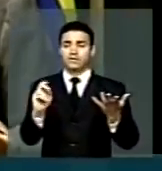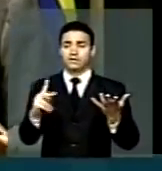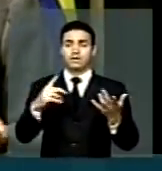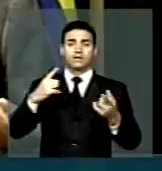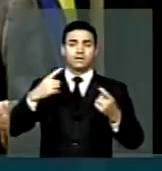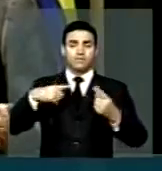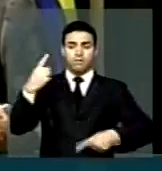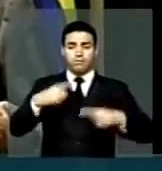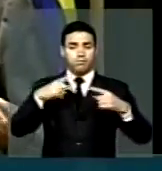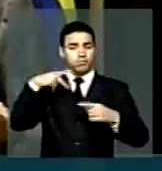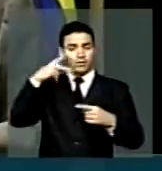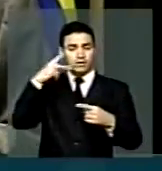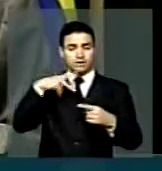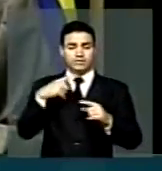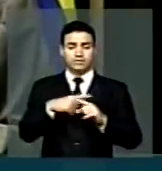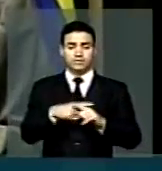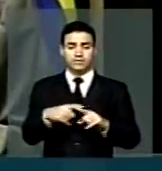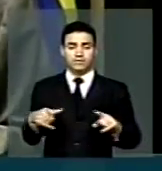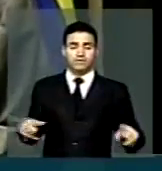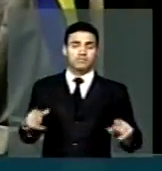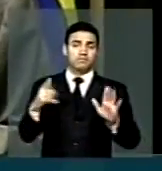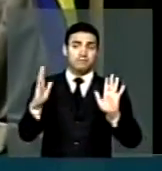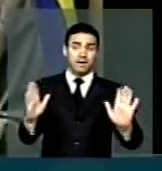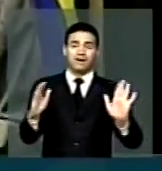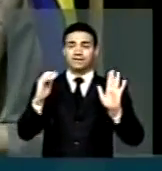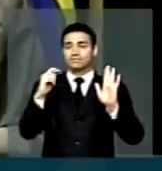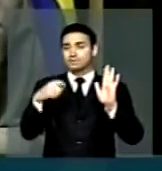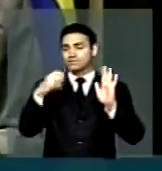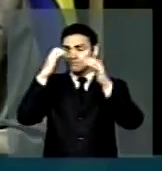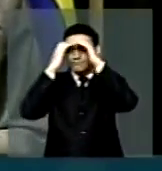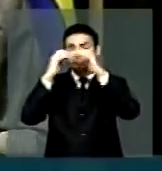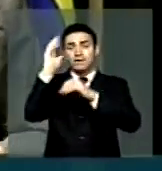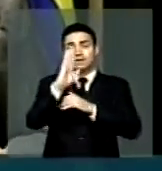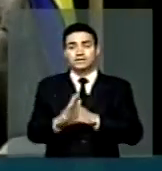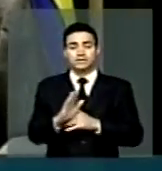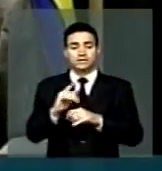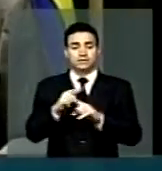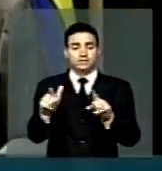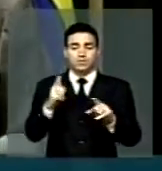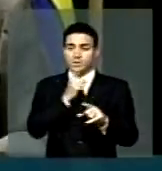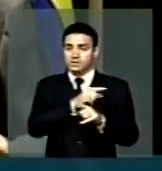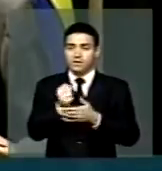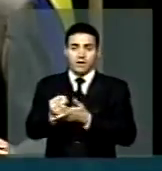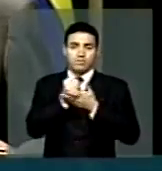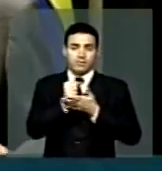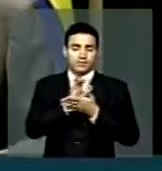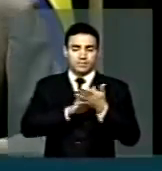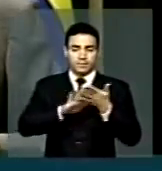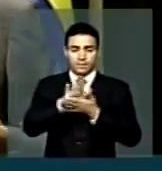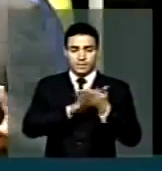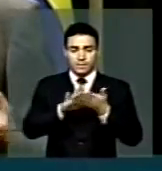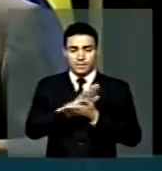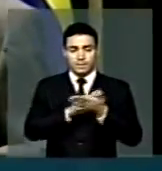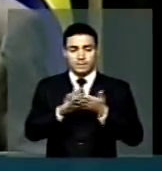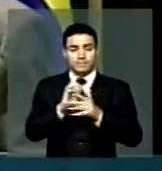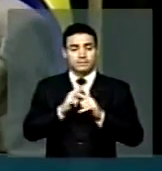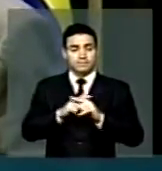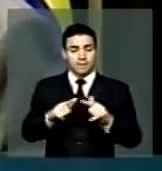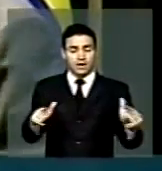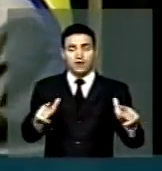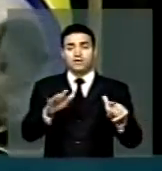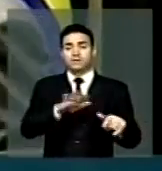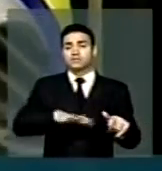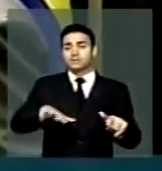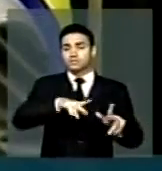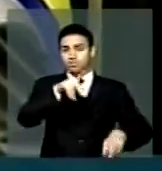mas indesculpáveis do ponto de vista nacional. Não era possível obter o apoio. Mesmo assim, uma boa parcela da